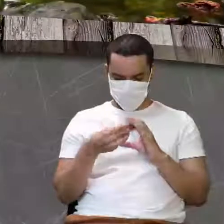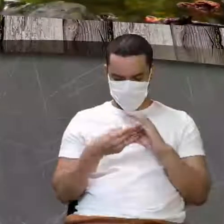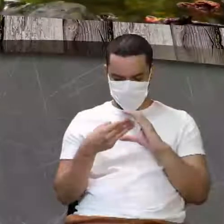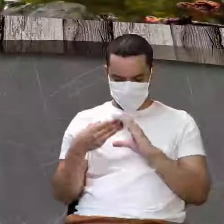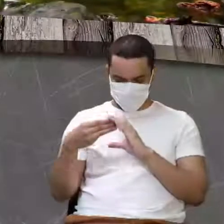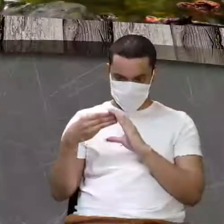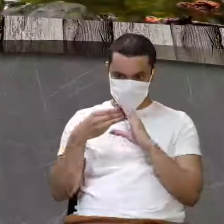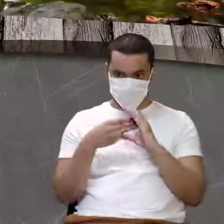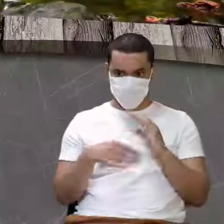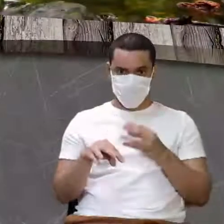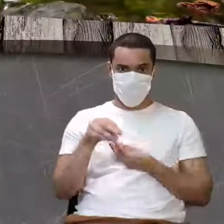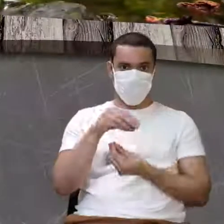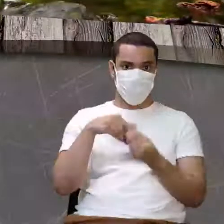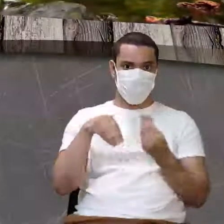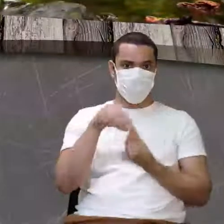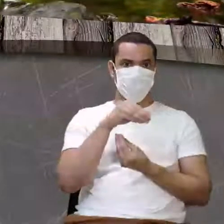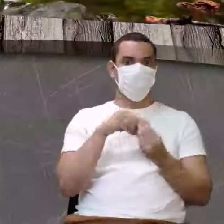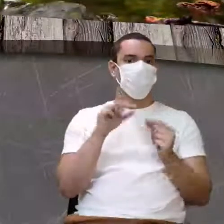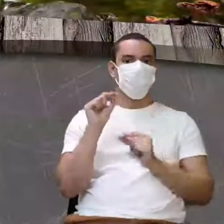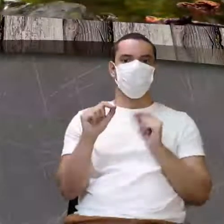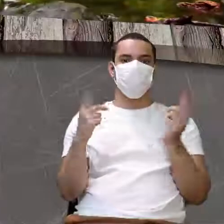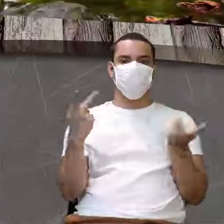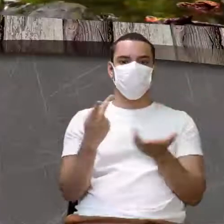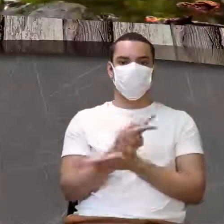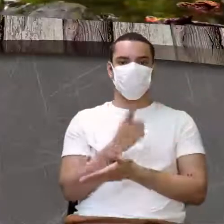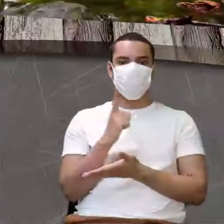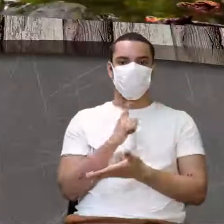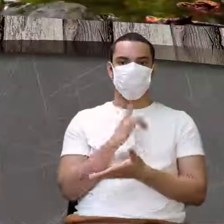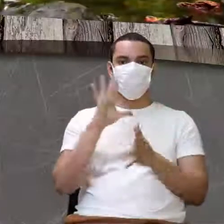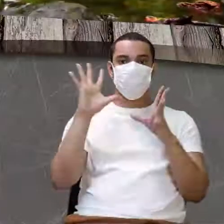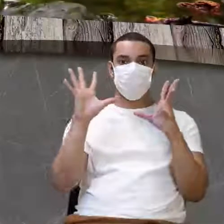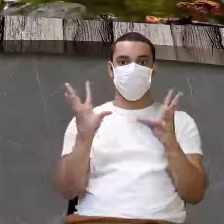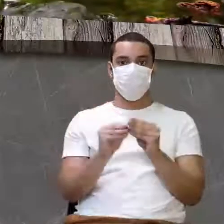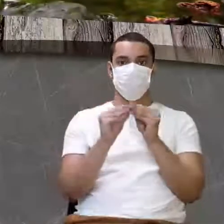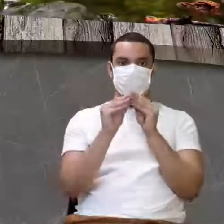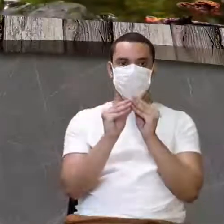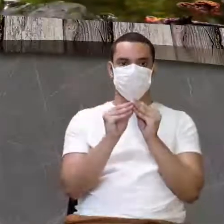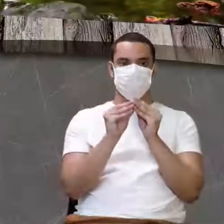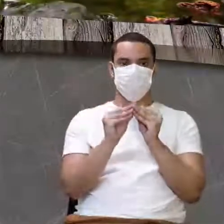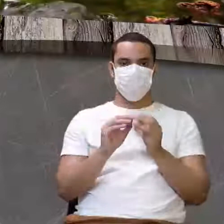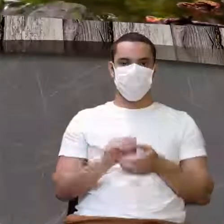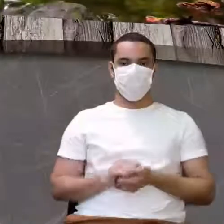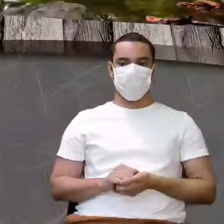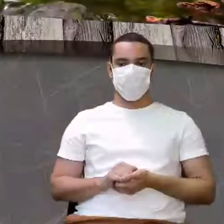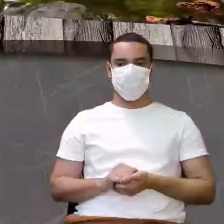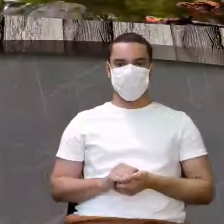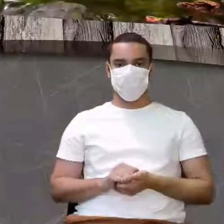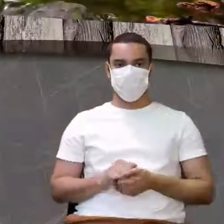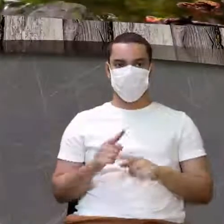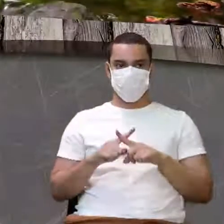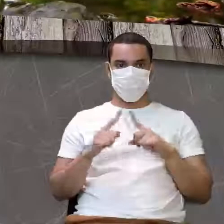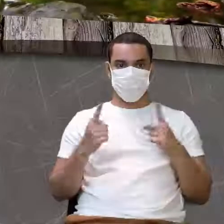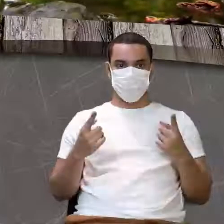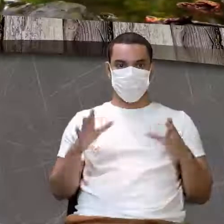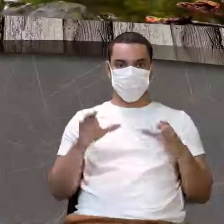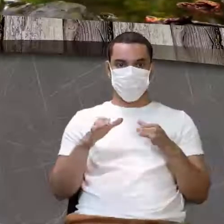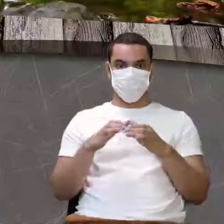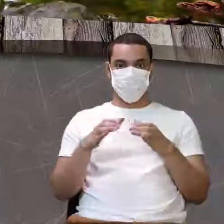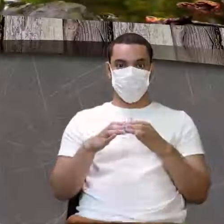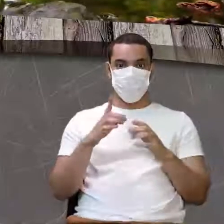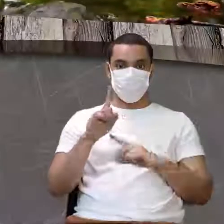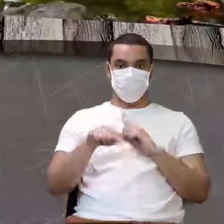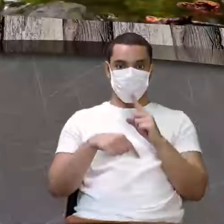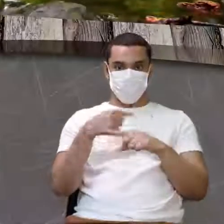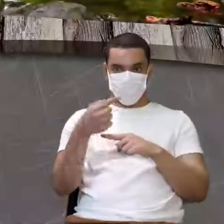nutrida, vamos dizer assim. O que vai acontecer? Elas têm um porte reduzido. Só que no grupo posterior,